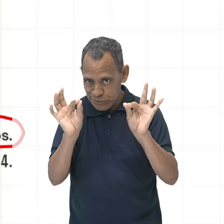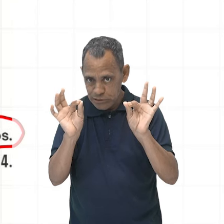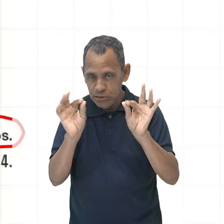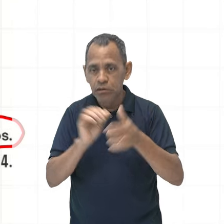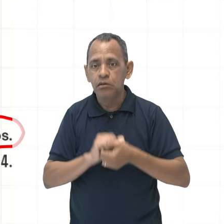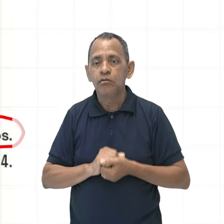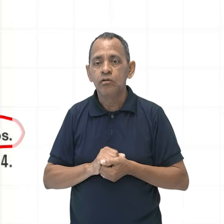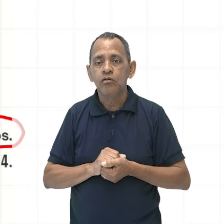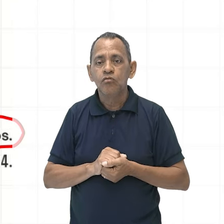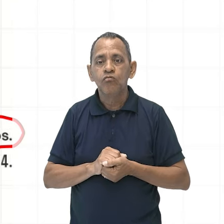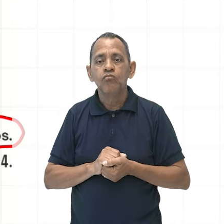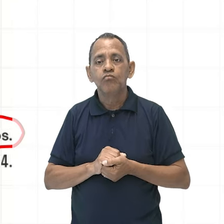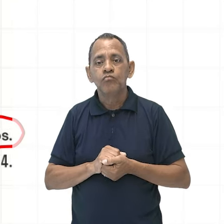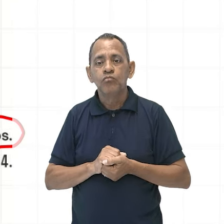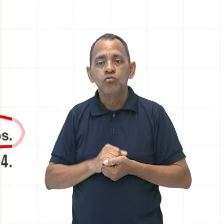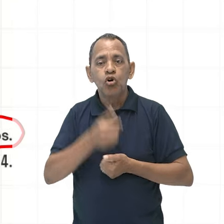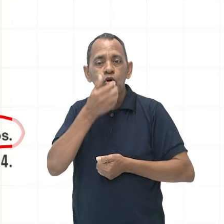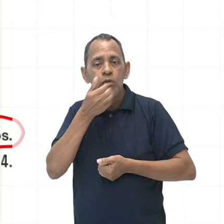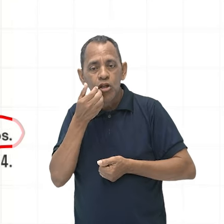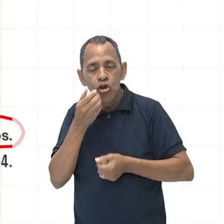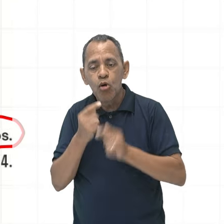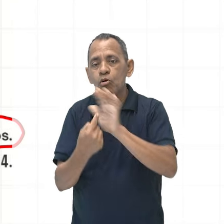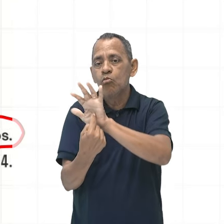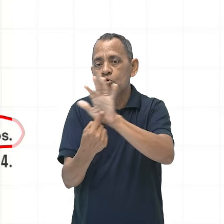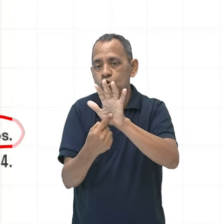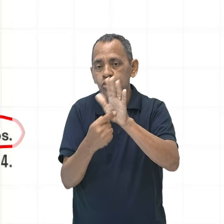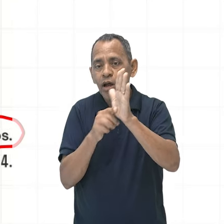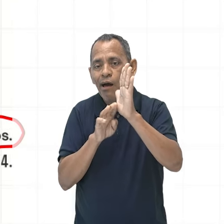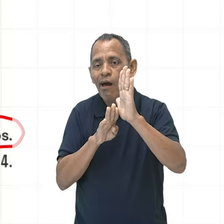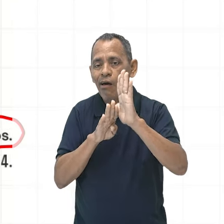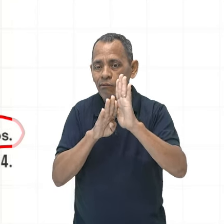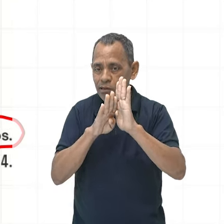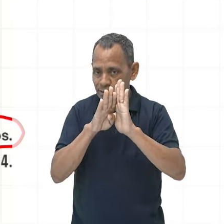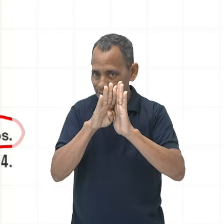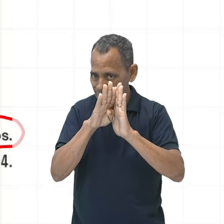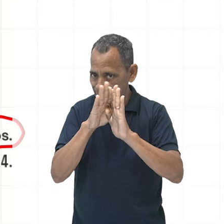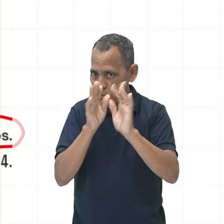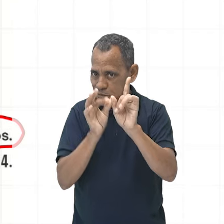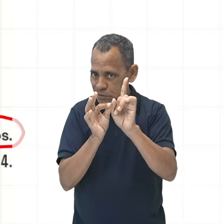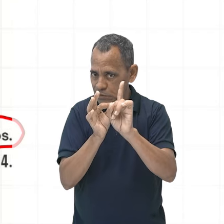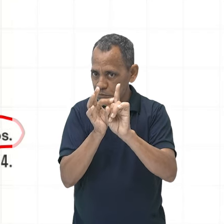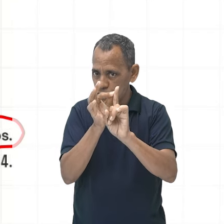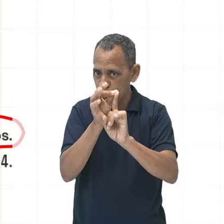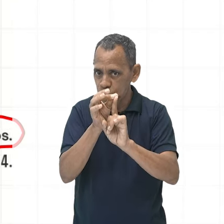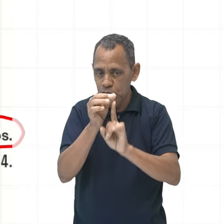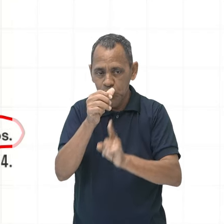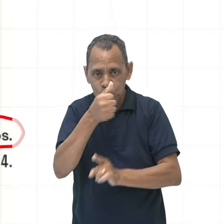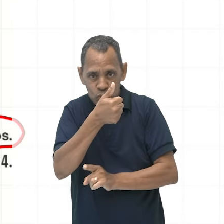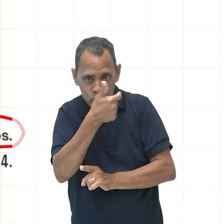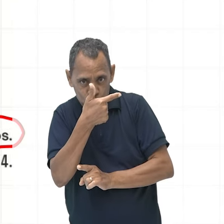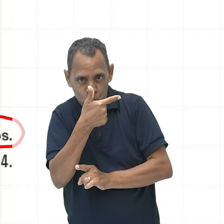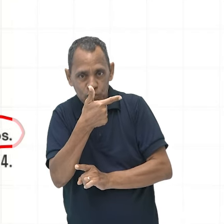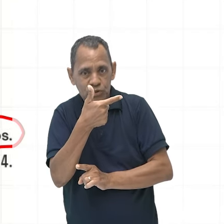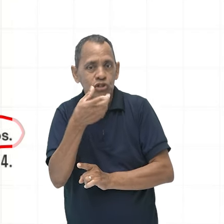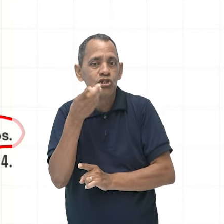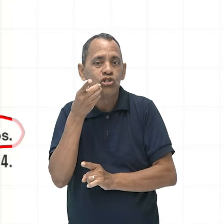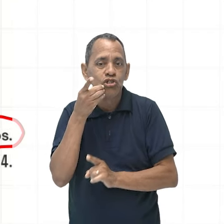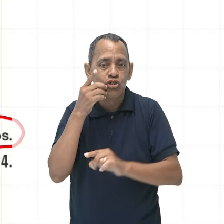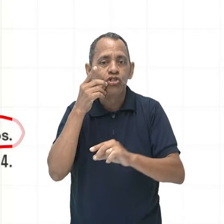mostrar a evolução da temperatura nesses 12 primeiros dias de junho de